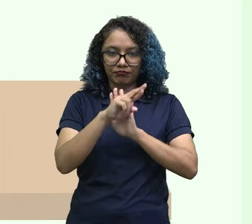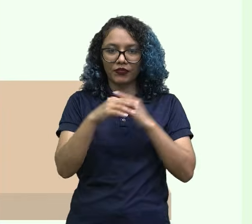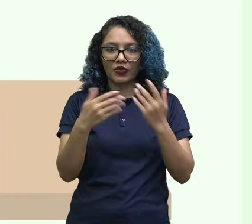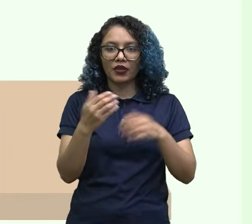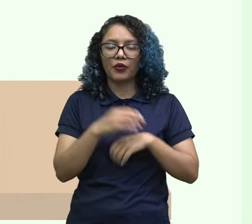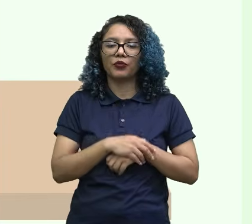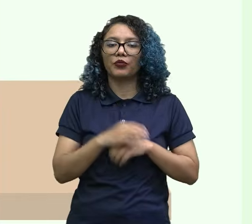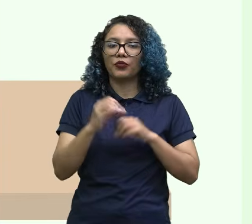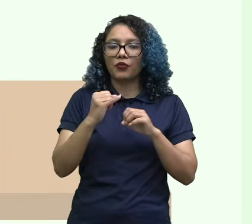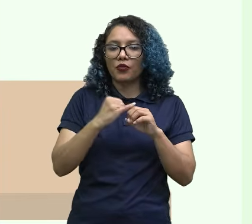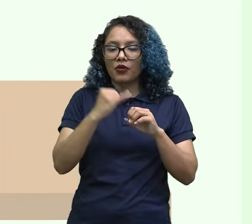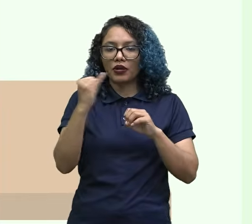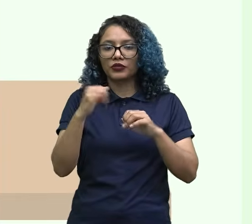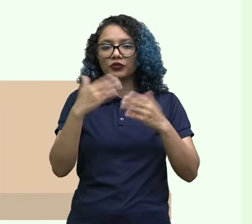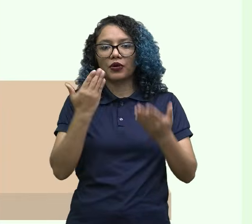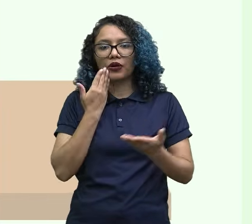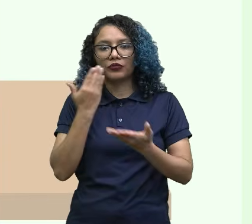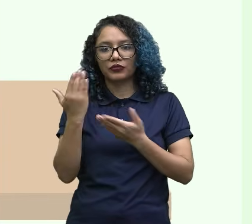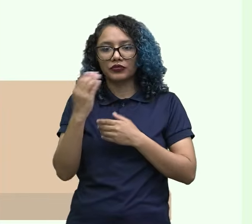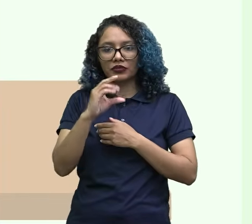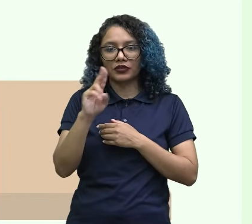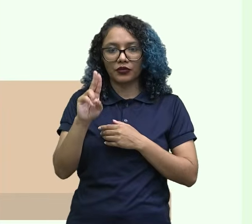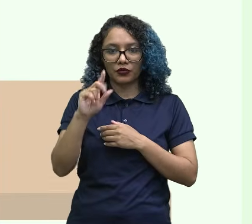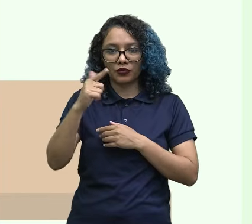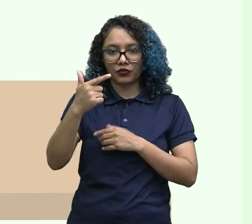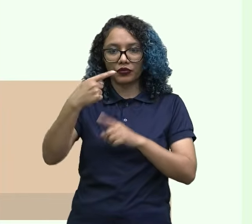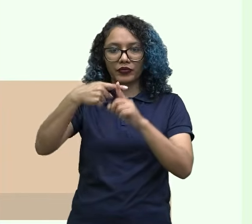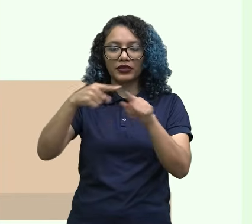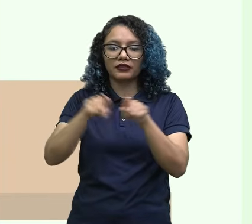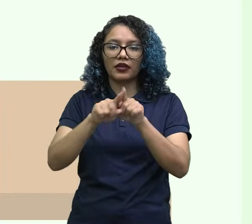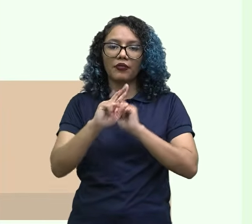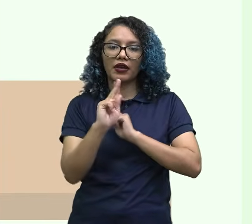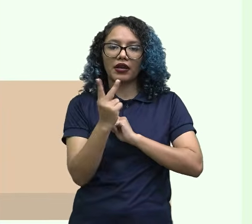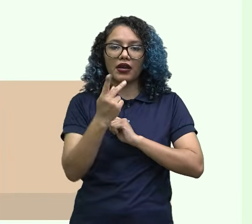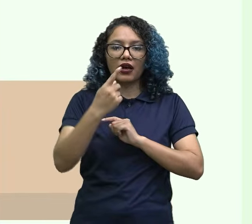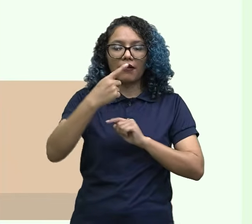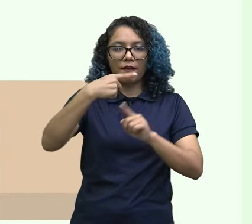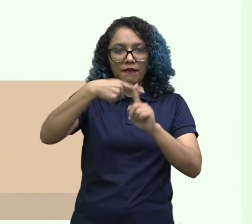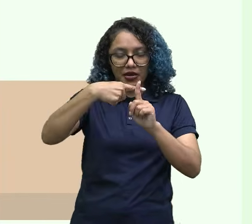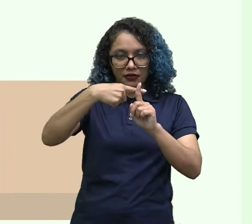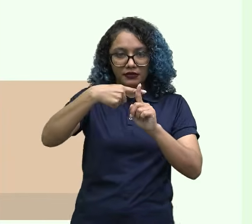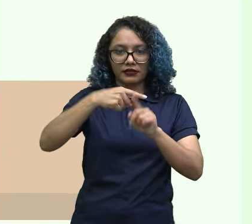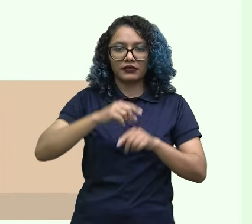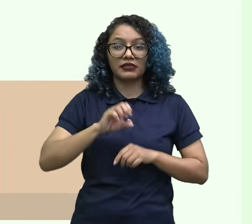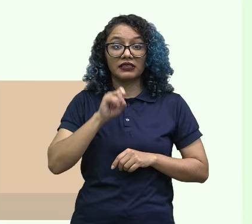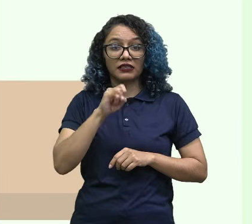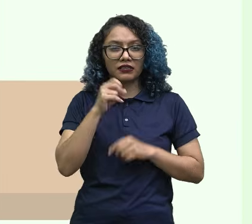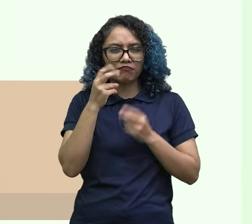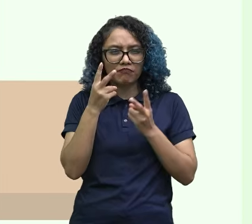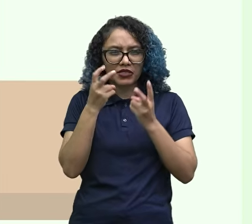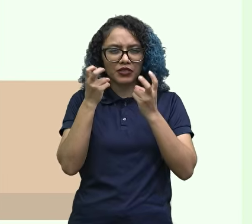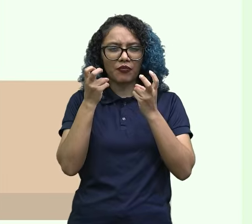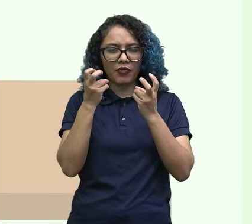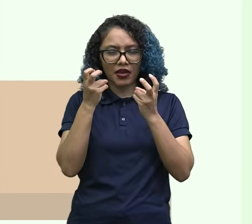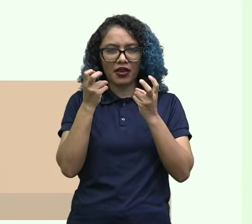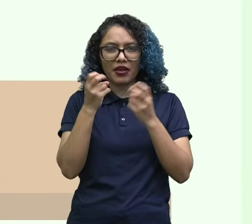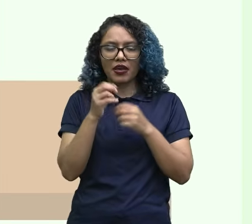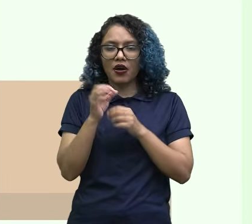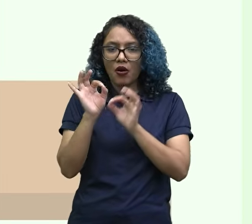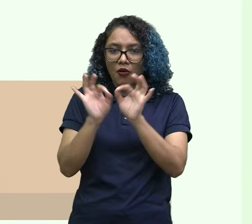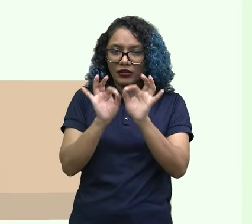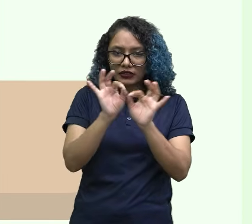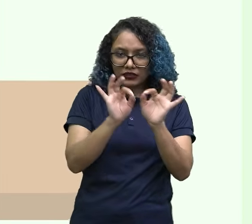são cobre 2+, e hidrogênio+. Se olharmos na ordem de facilidade de descarga,